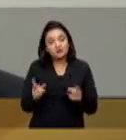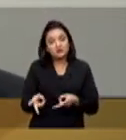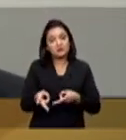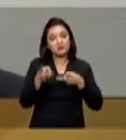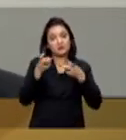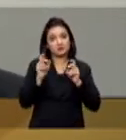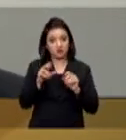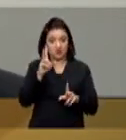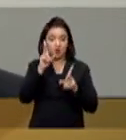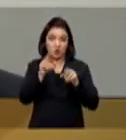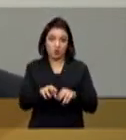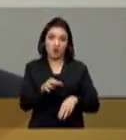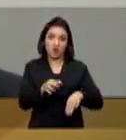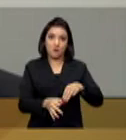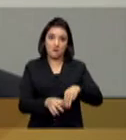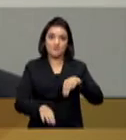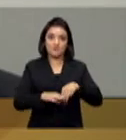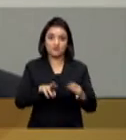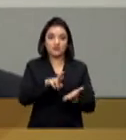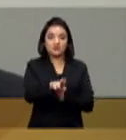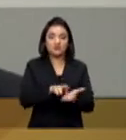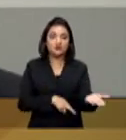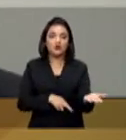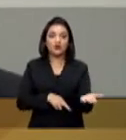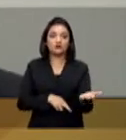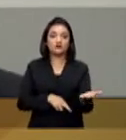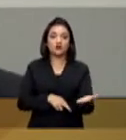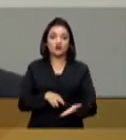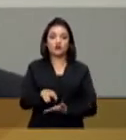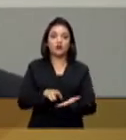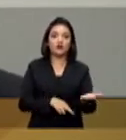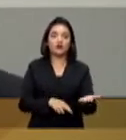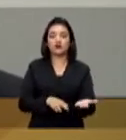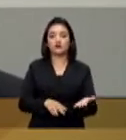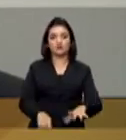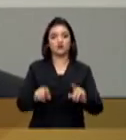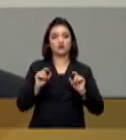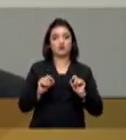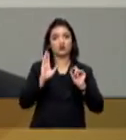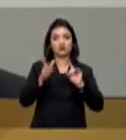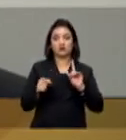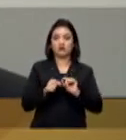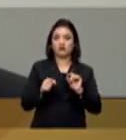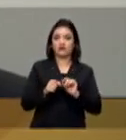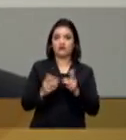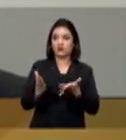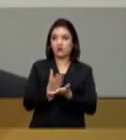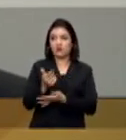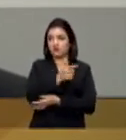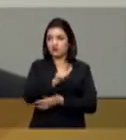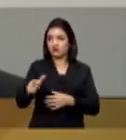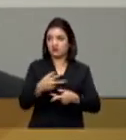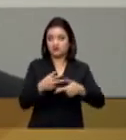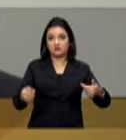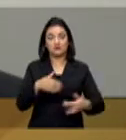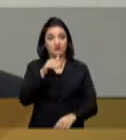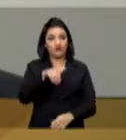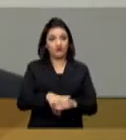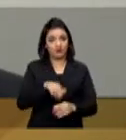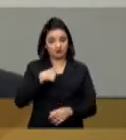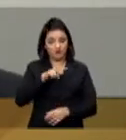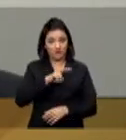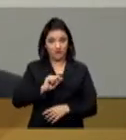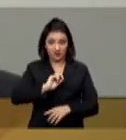como o eminente ministro relator, já vem sendo inclusive aplicado em algumas cortes regionais. No voto que irei juntar, mais